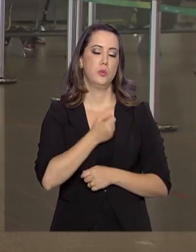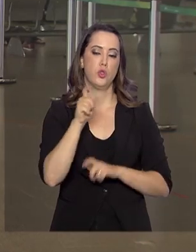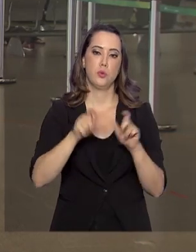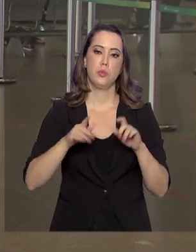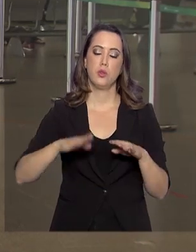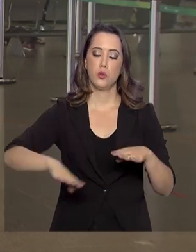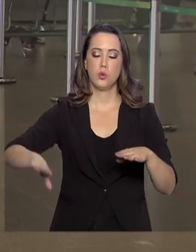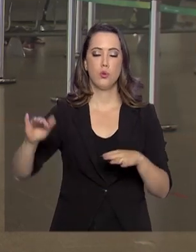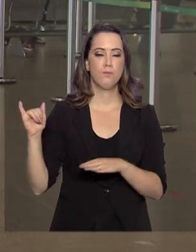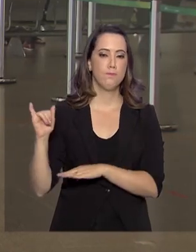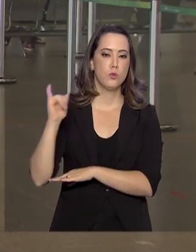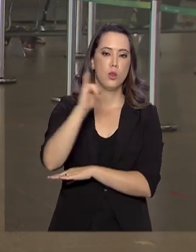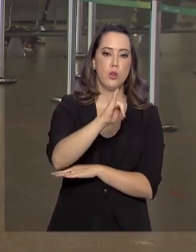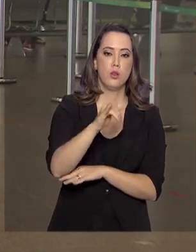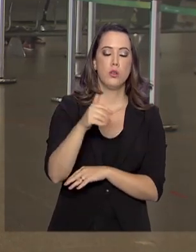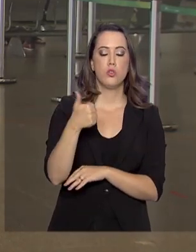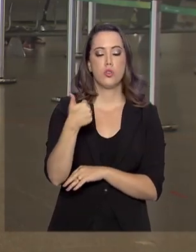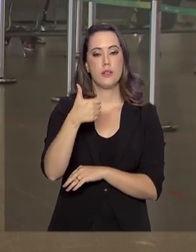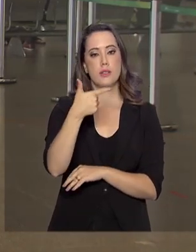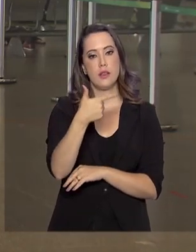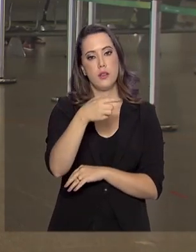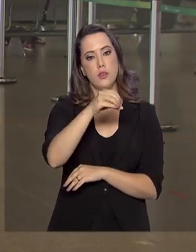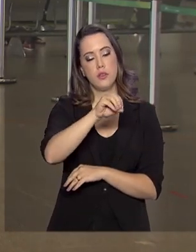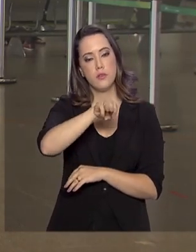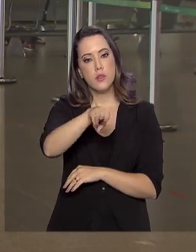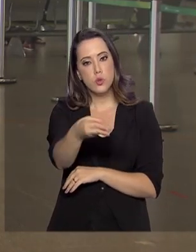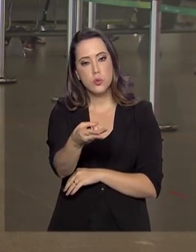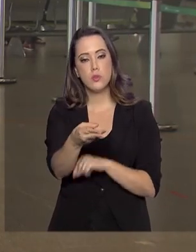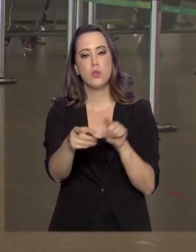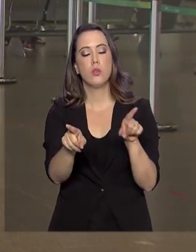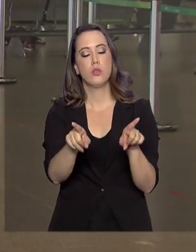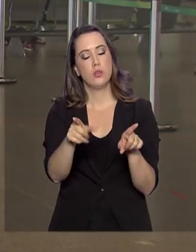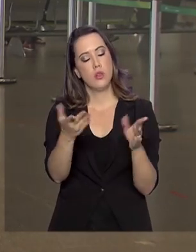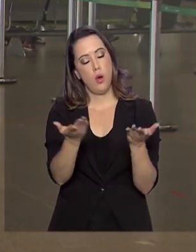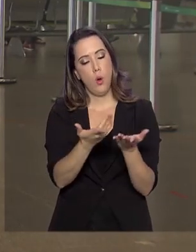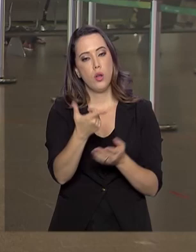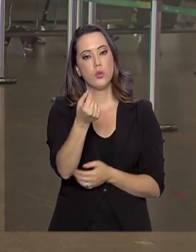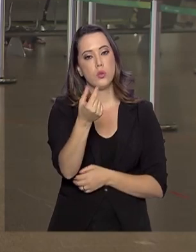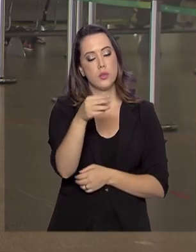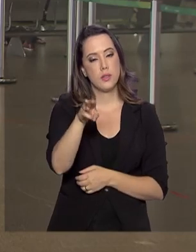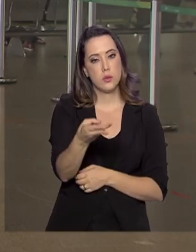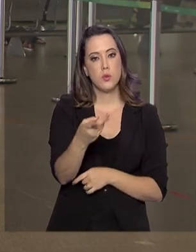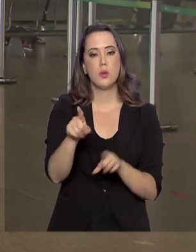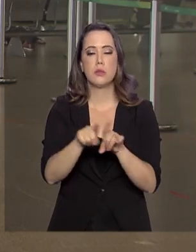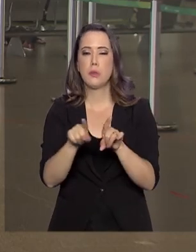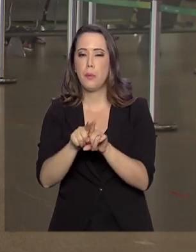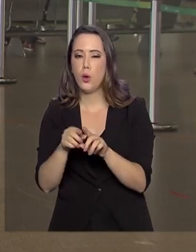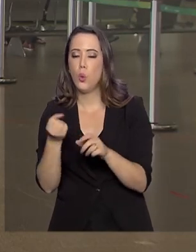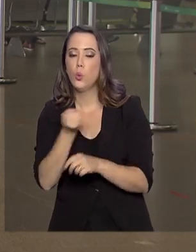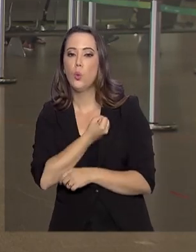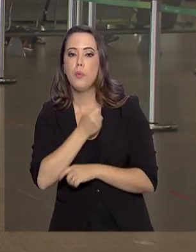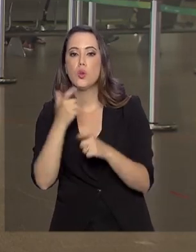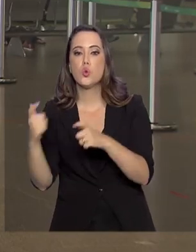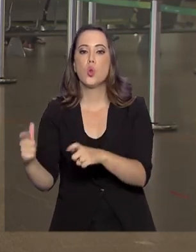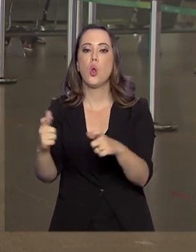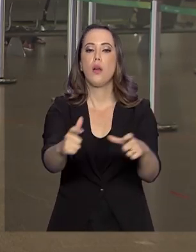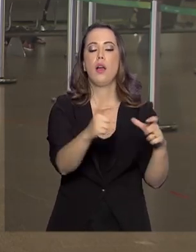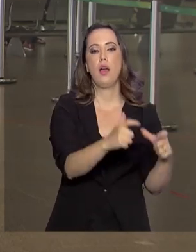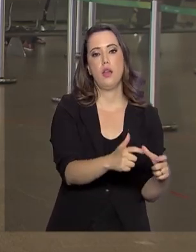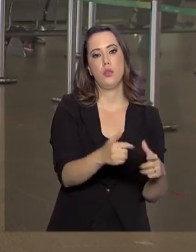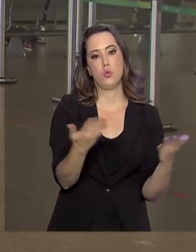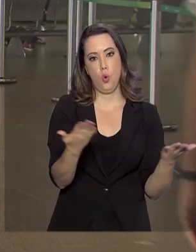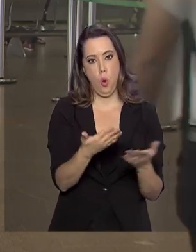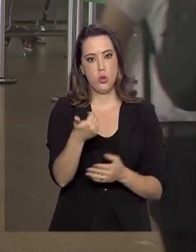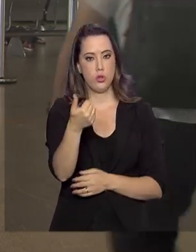milhões para 200 milhões eo número de localidades atendidas por vôos de 140 para 200